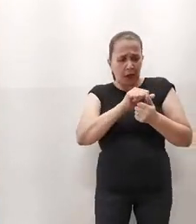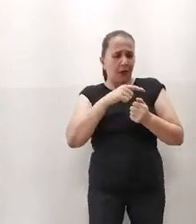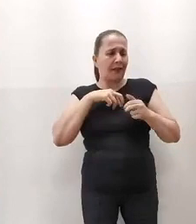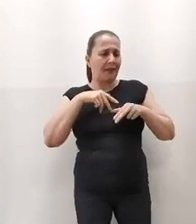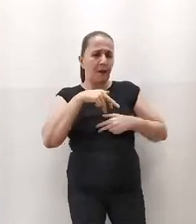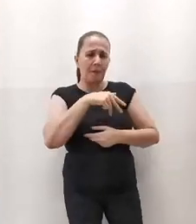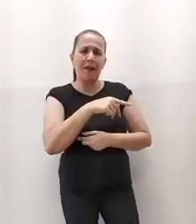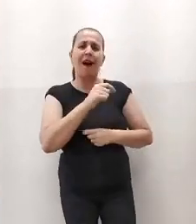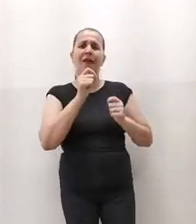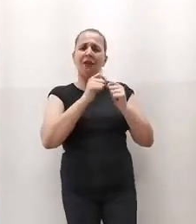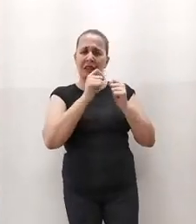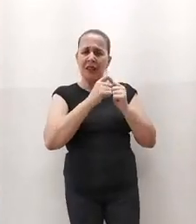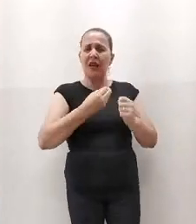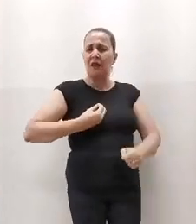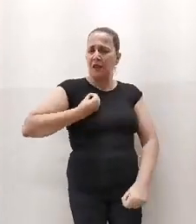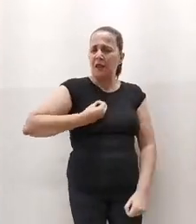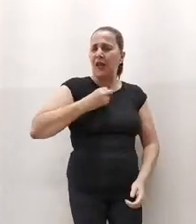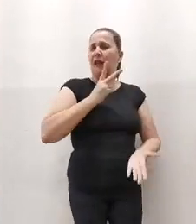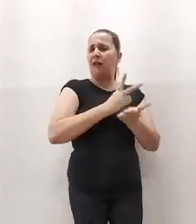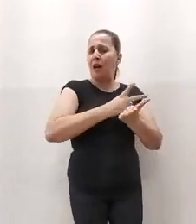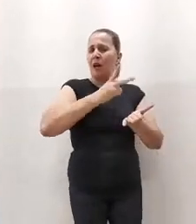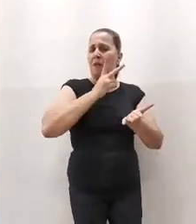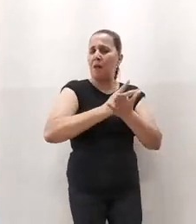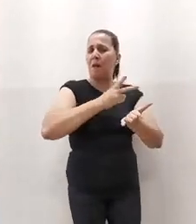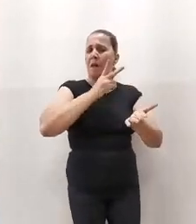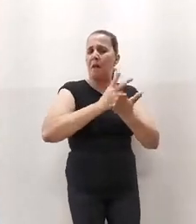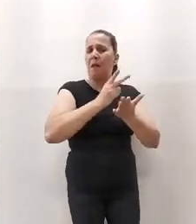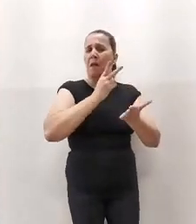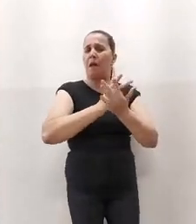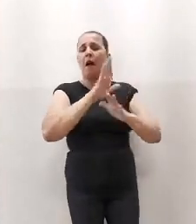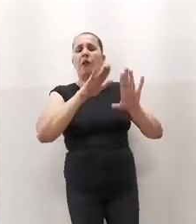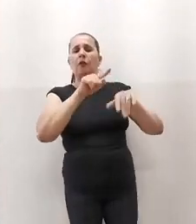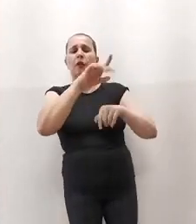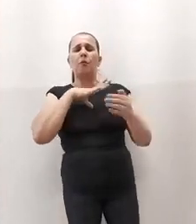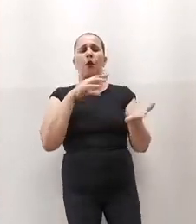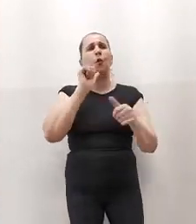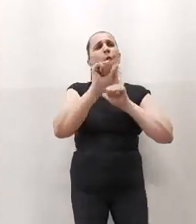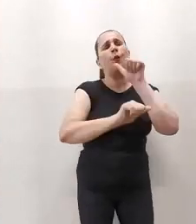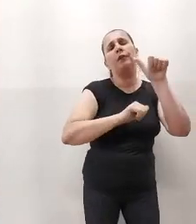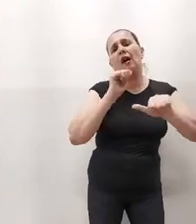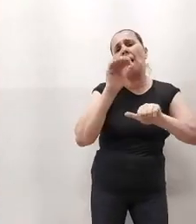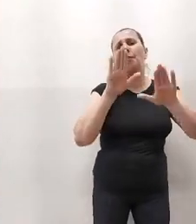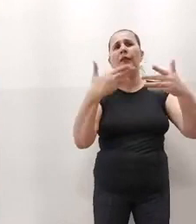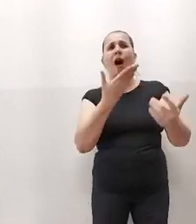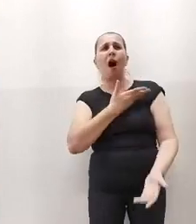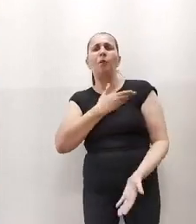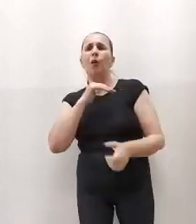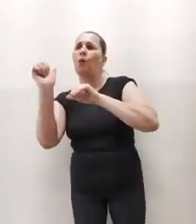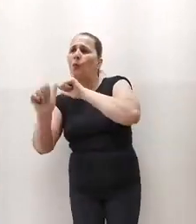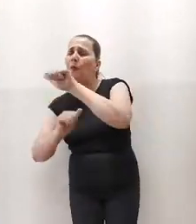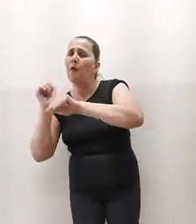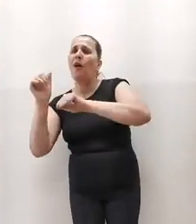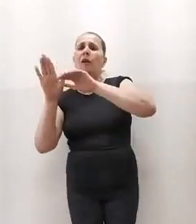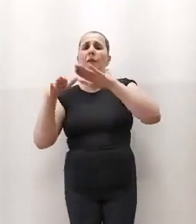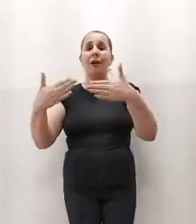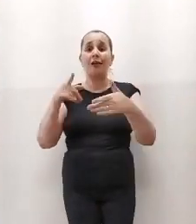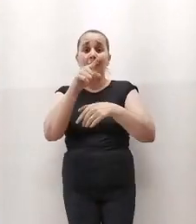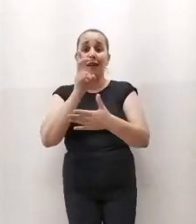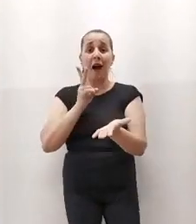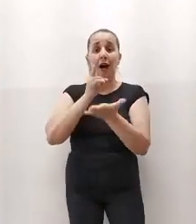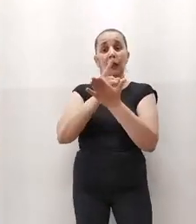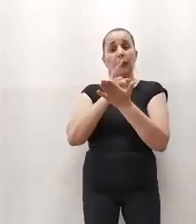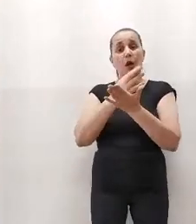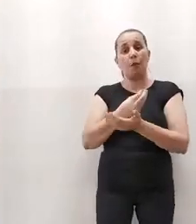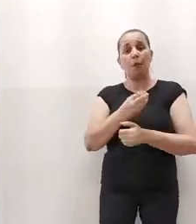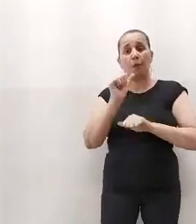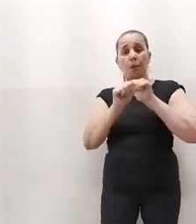viver as mesmas coisas sempre. Ou seja, você pode mudar de amizades, mas você está sempre vivendo as